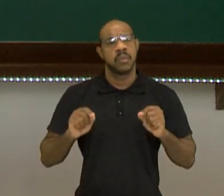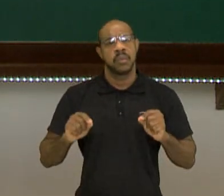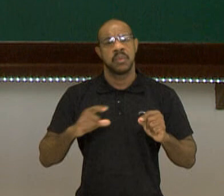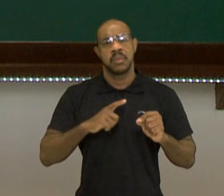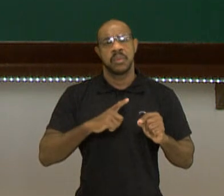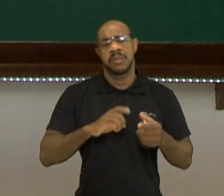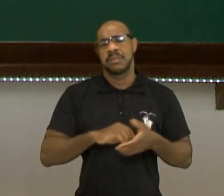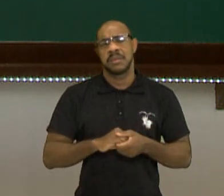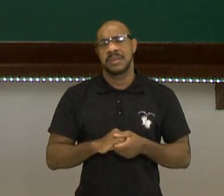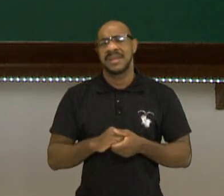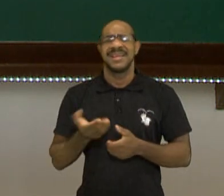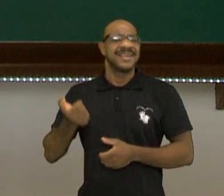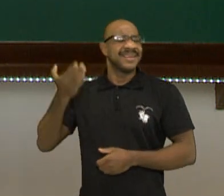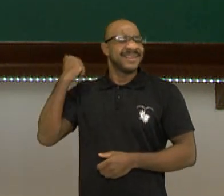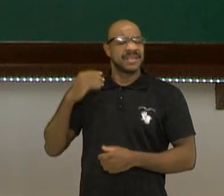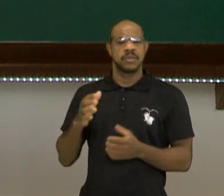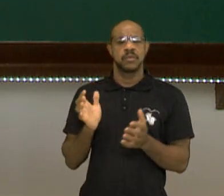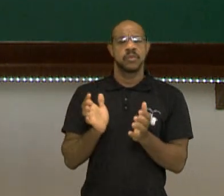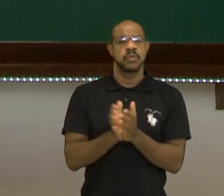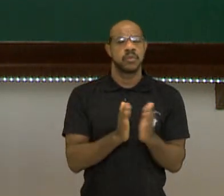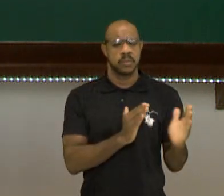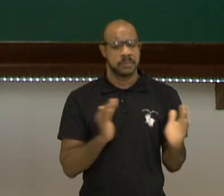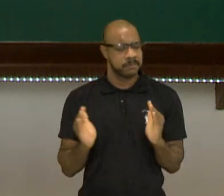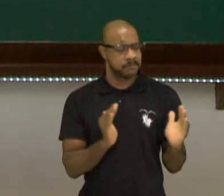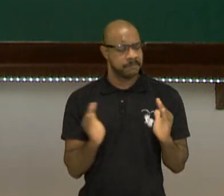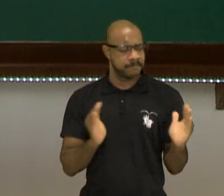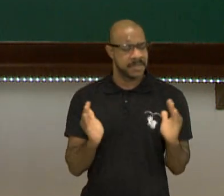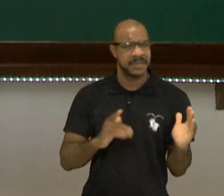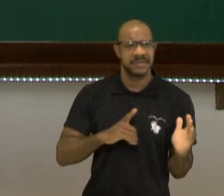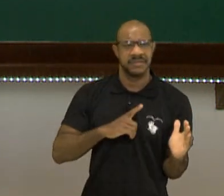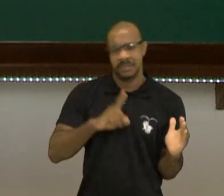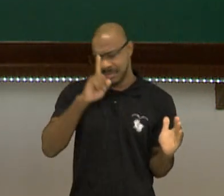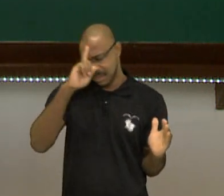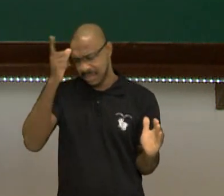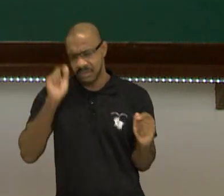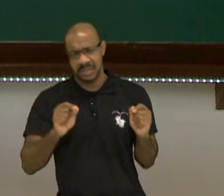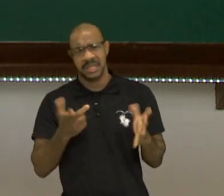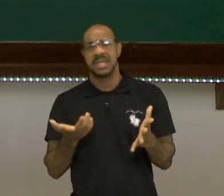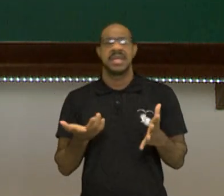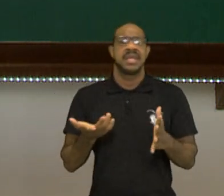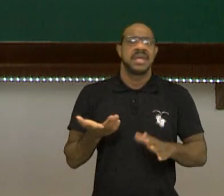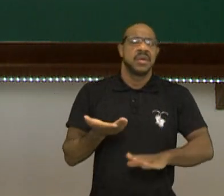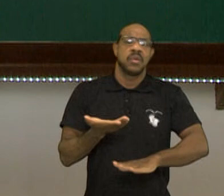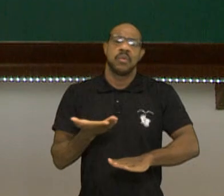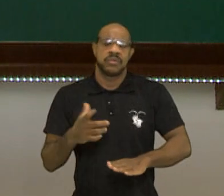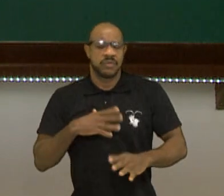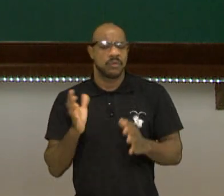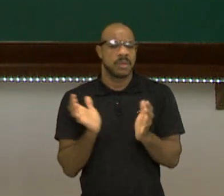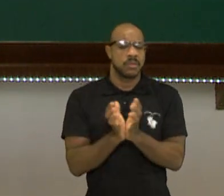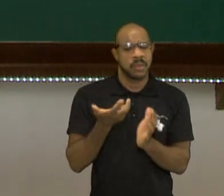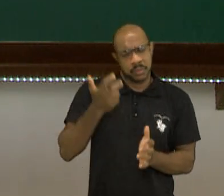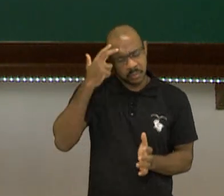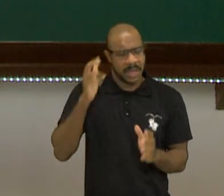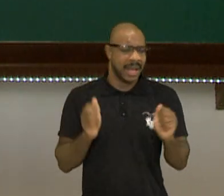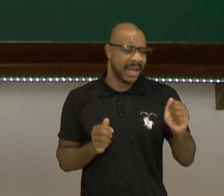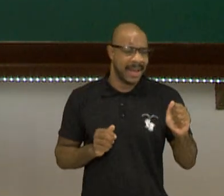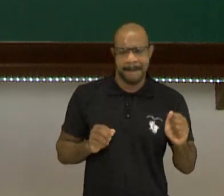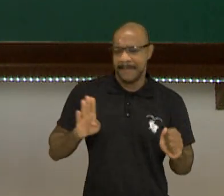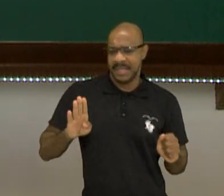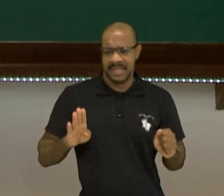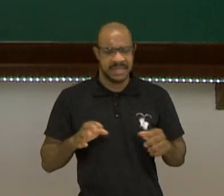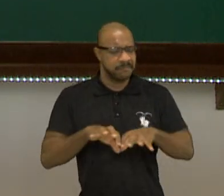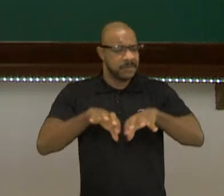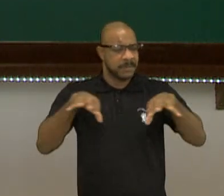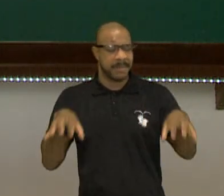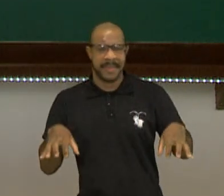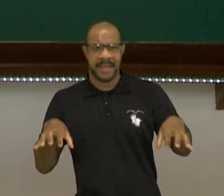colonial, do período imperialista, onde tinha essa ideia de um caráter eurocêntrico de dominação. Mas é claro que